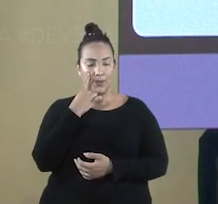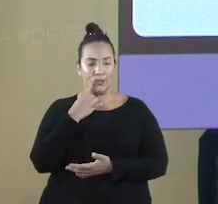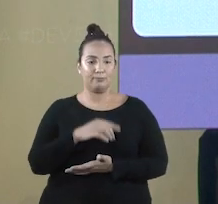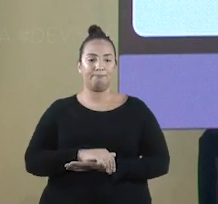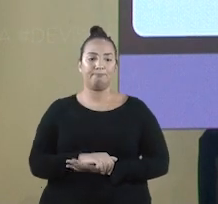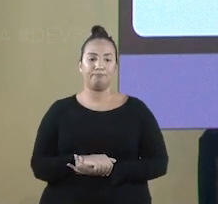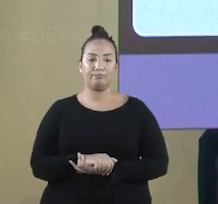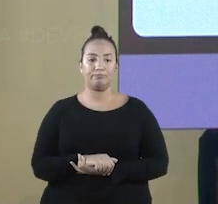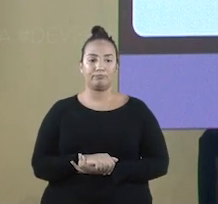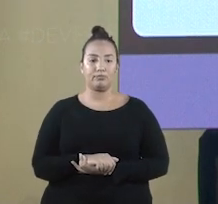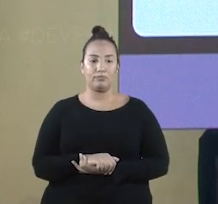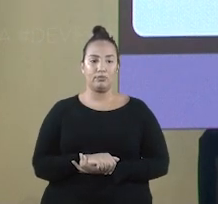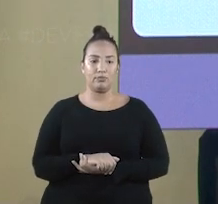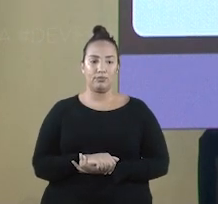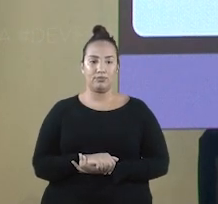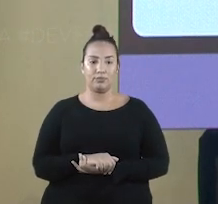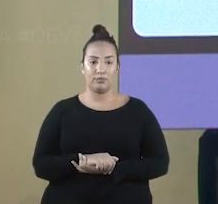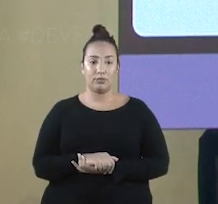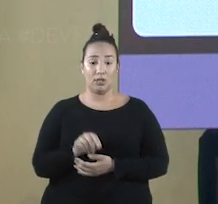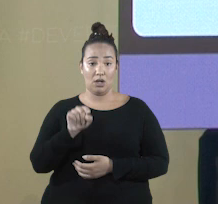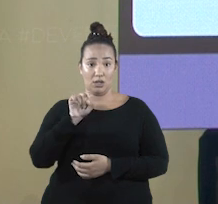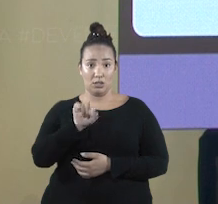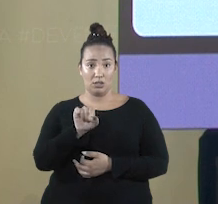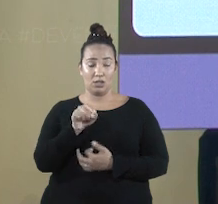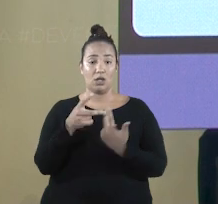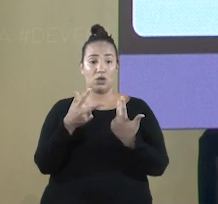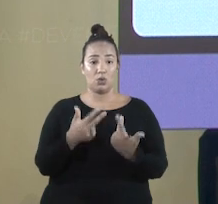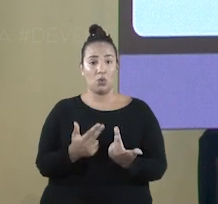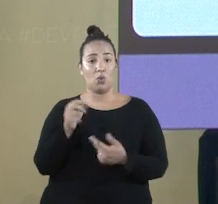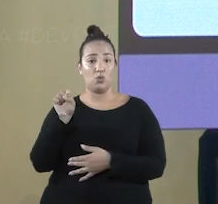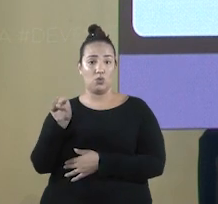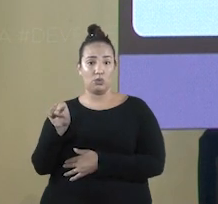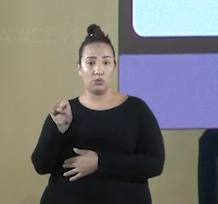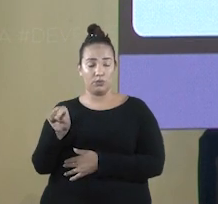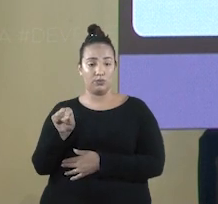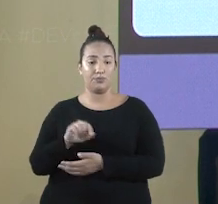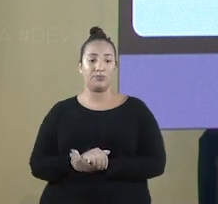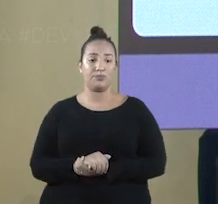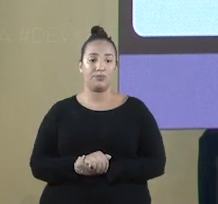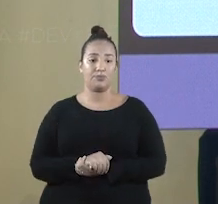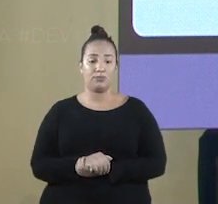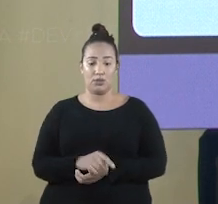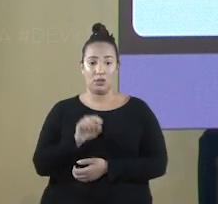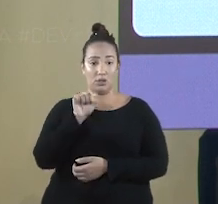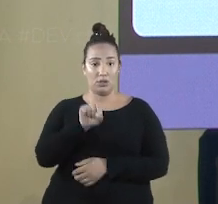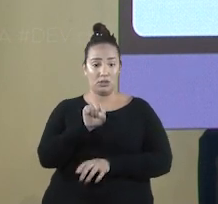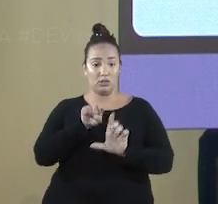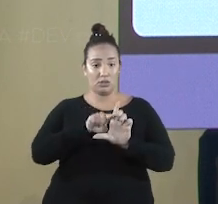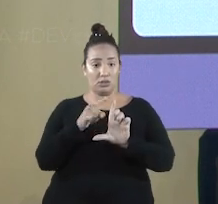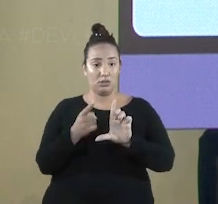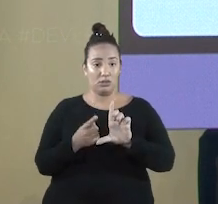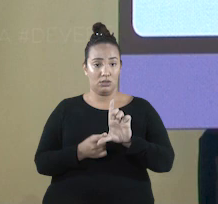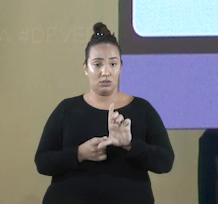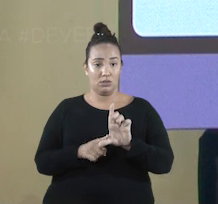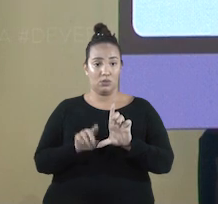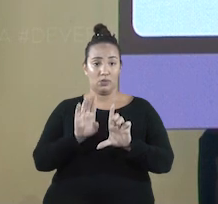ver. Esse ângulo aqui é igual àquele ângulo lá, ok? Chamaremos esse ângulo aqui